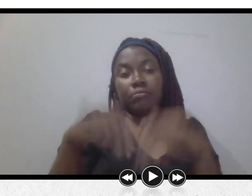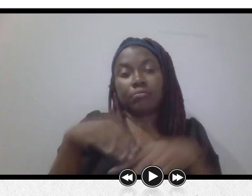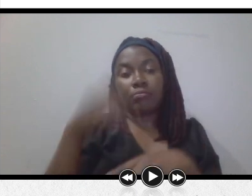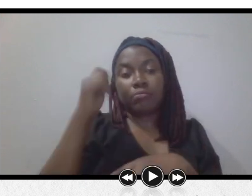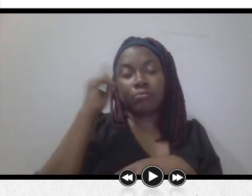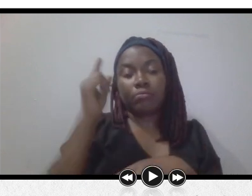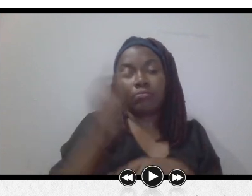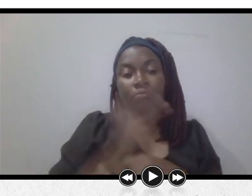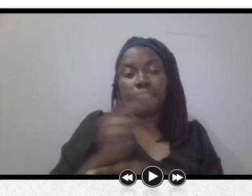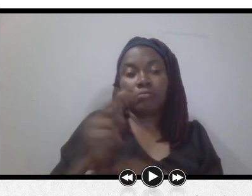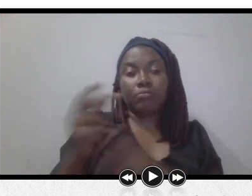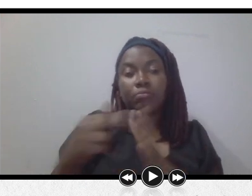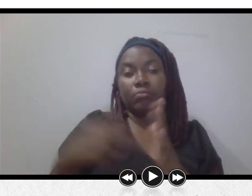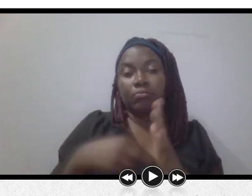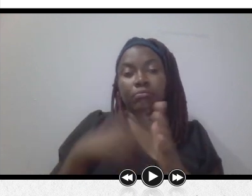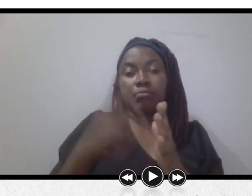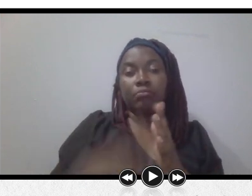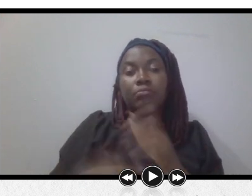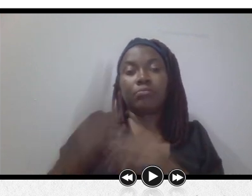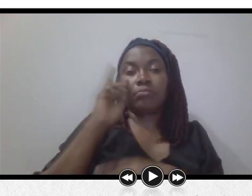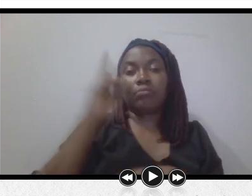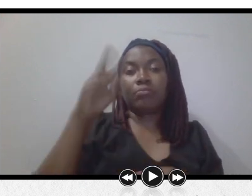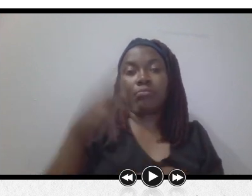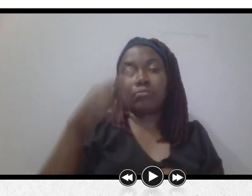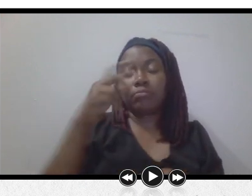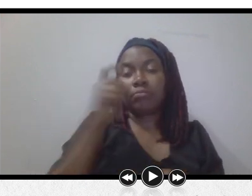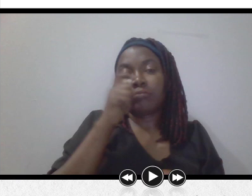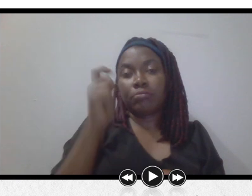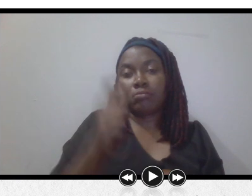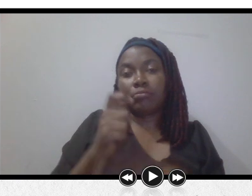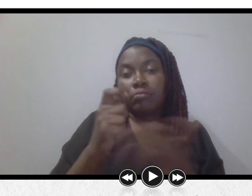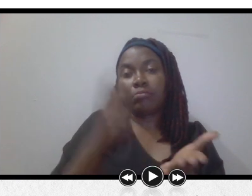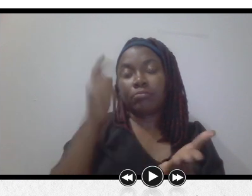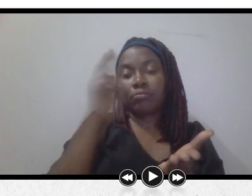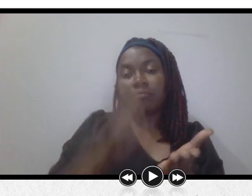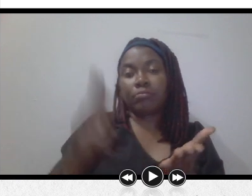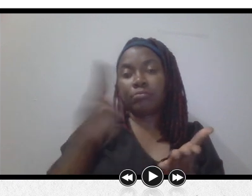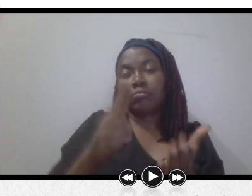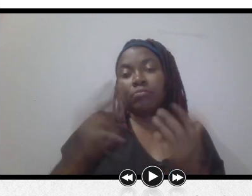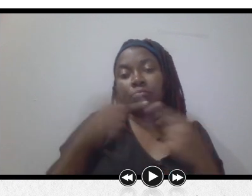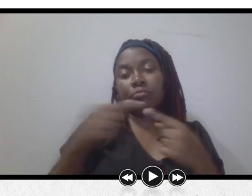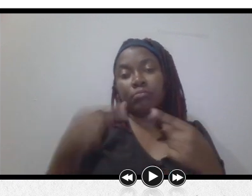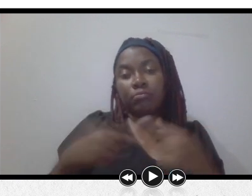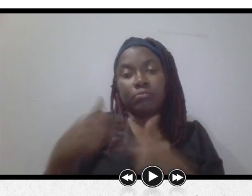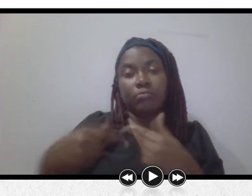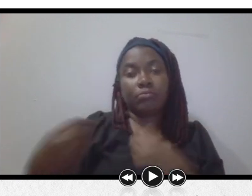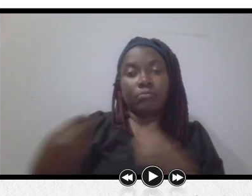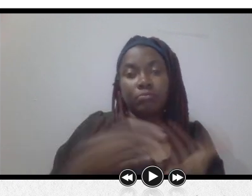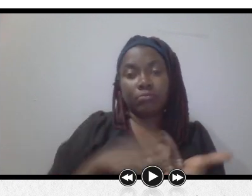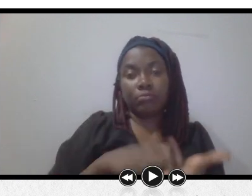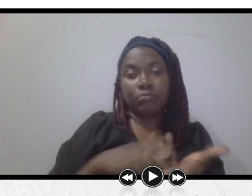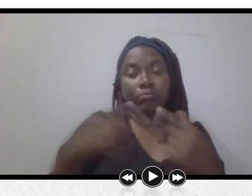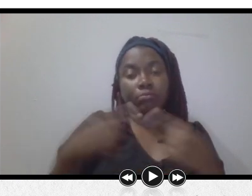da regulação brasileira é sempre olhar para o interesse do usuário. Então, serviço adequado, uma tarifa